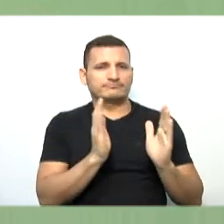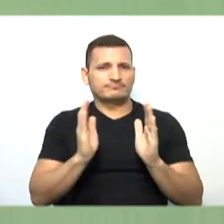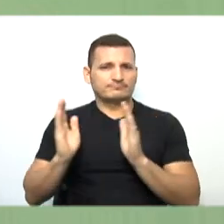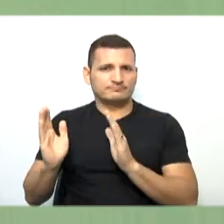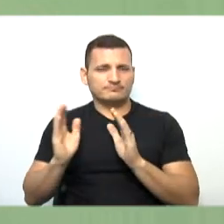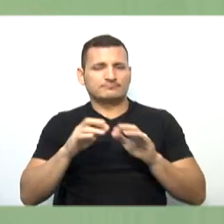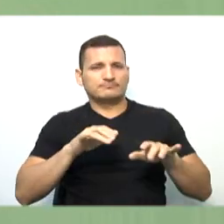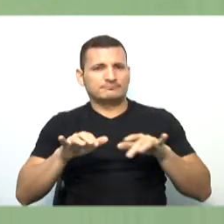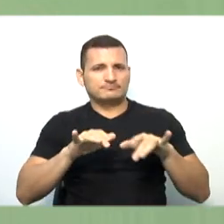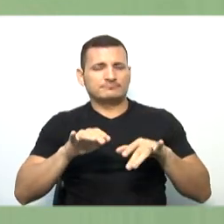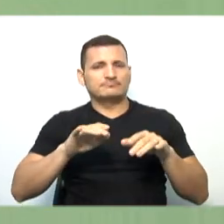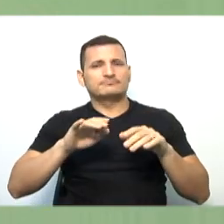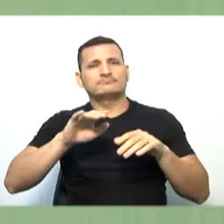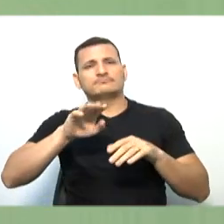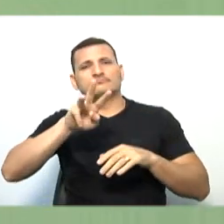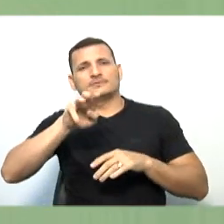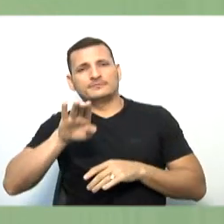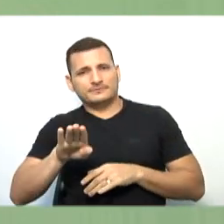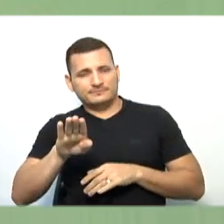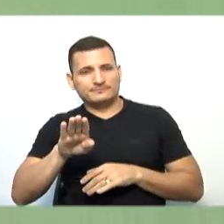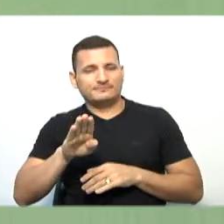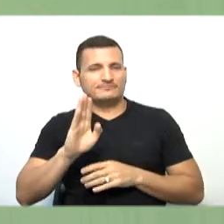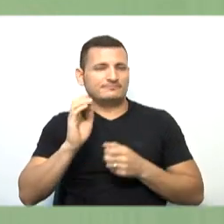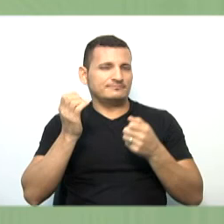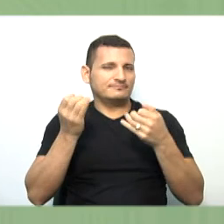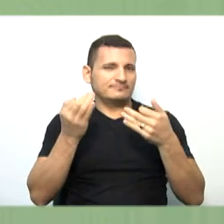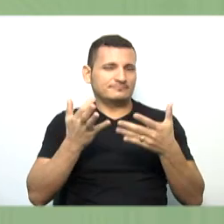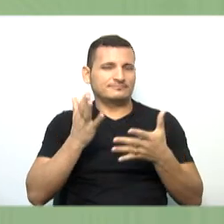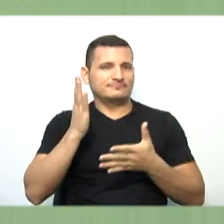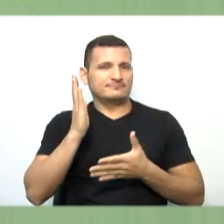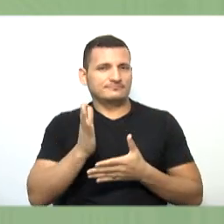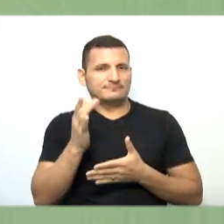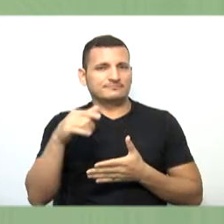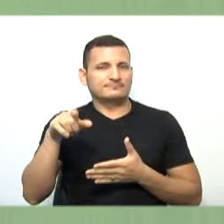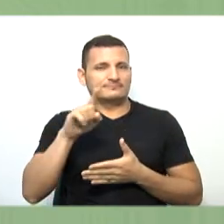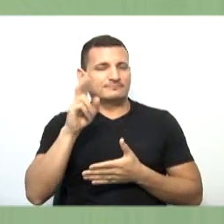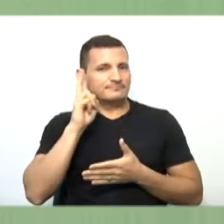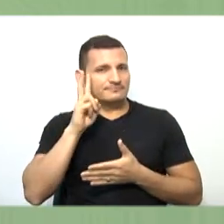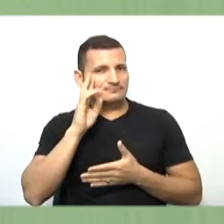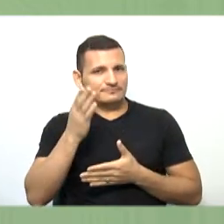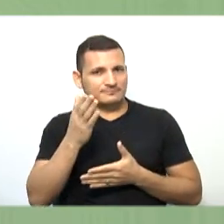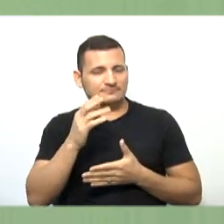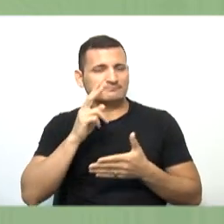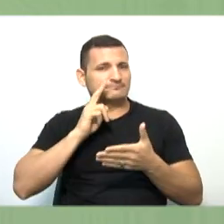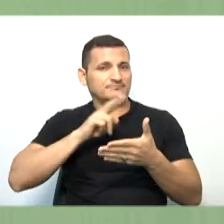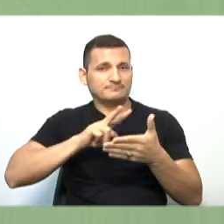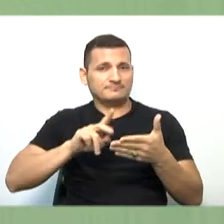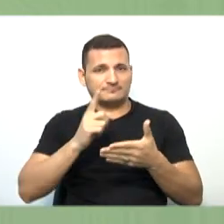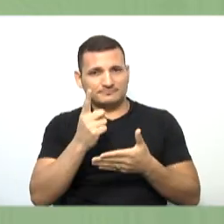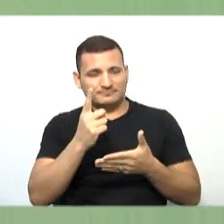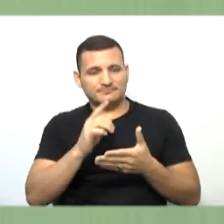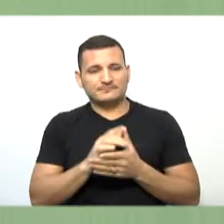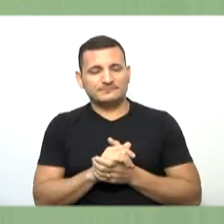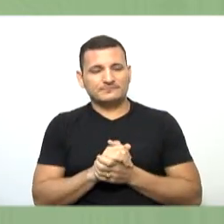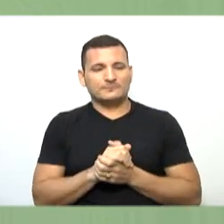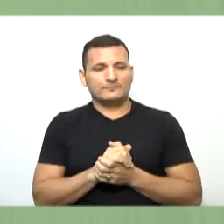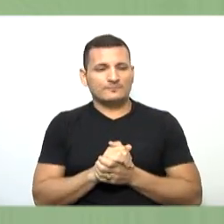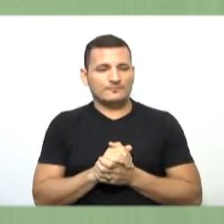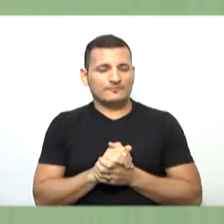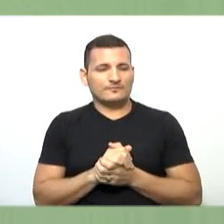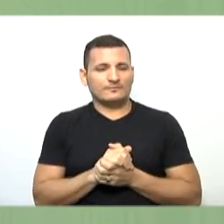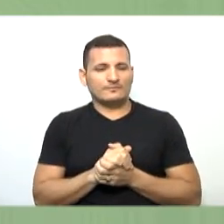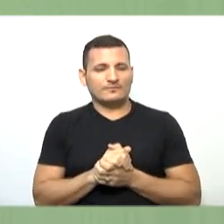disponíveis em programação web. Essa aí eu falei no meio da aula, né, Anderson? Será? Eu vou ler um aqui. Vai, Vamos ver. vai. Vamos